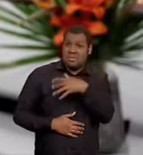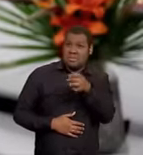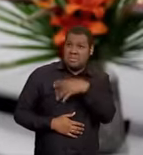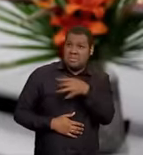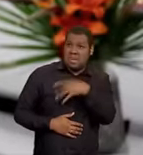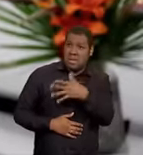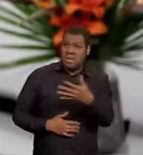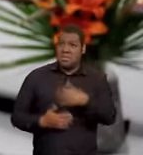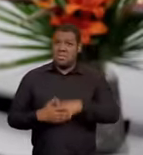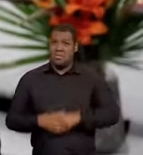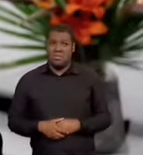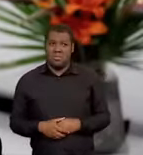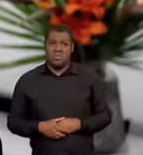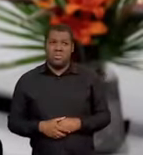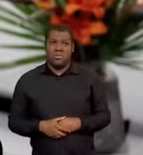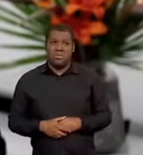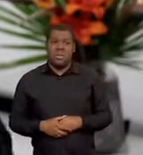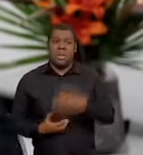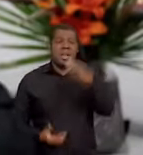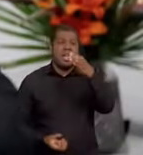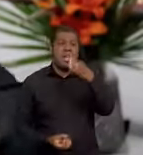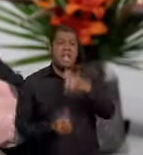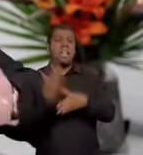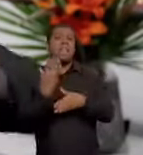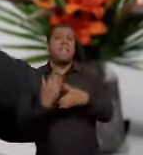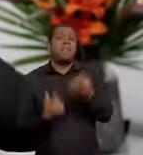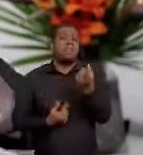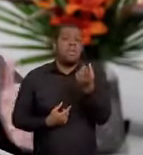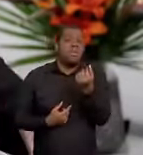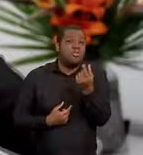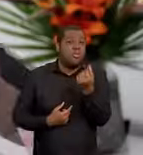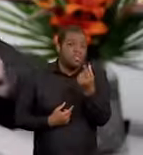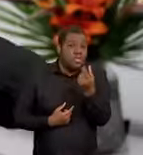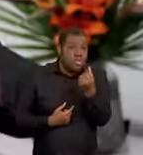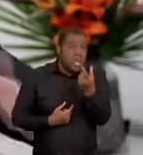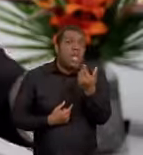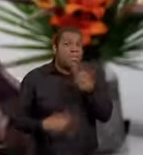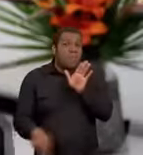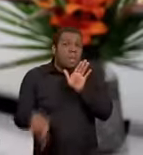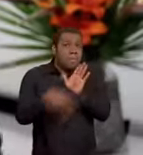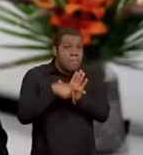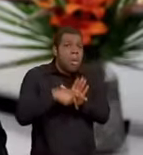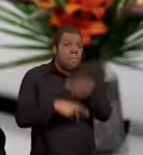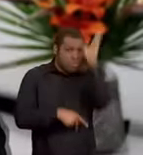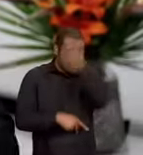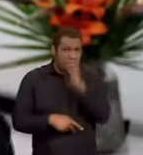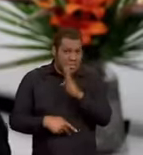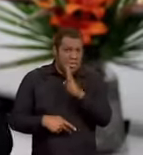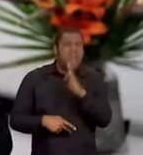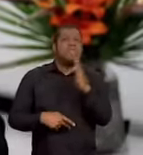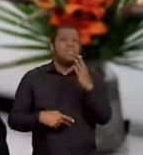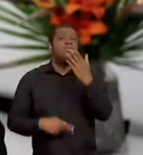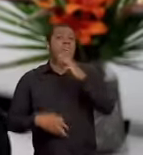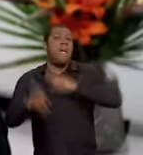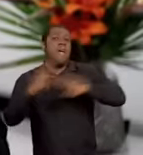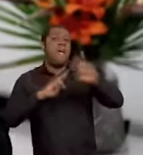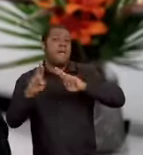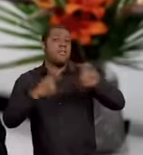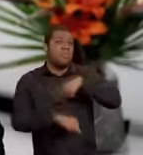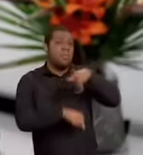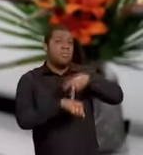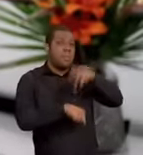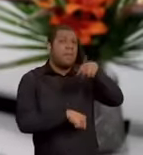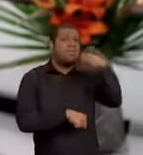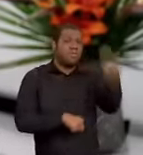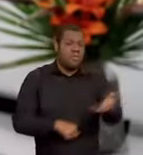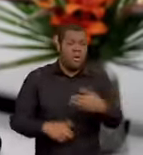e outros países, não é negar o dólar. O dólar vai continuar com o valor que ele tem, se não é importante, não. Mas nós não precisamos, se não